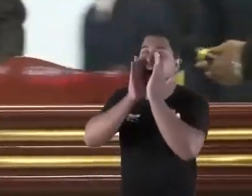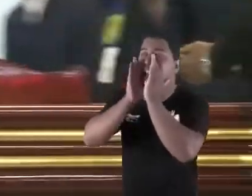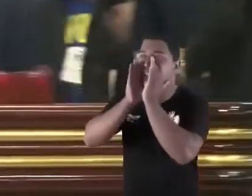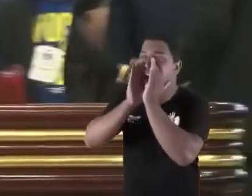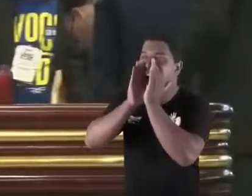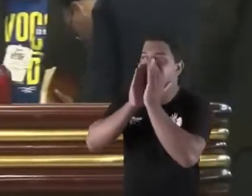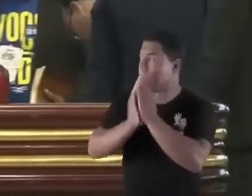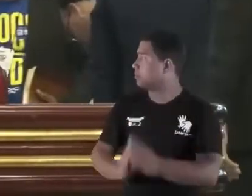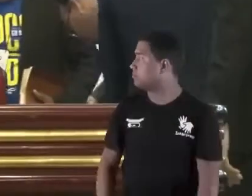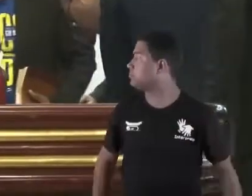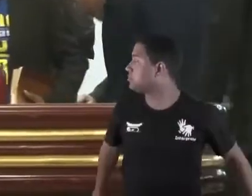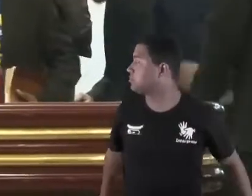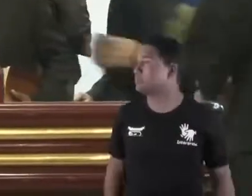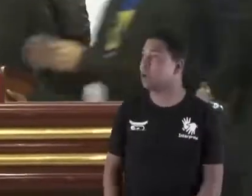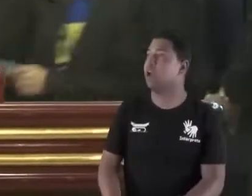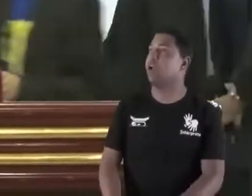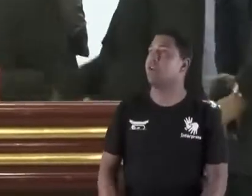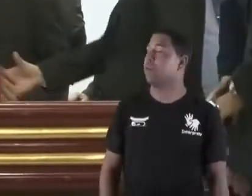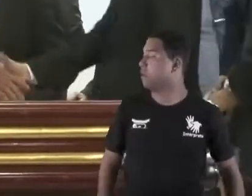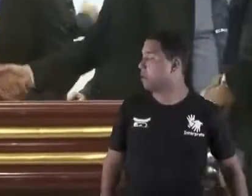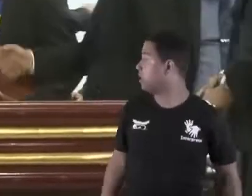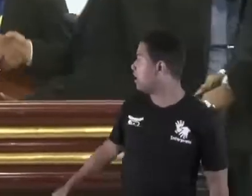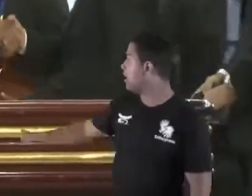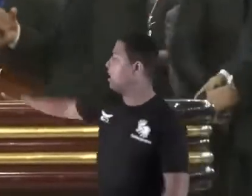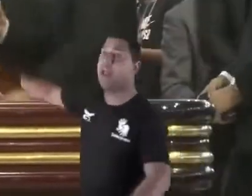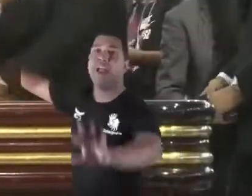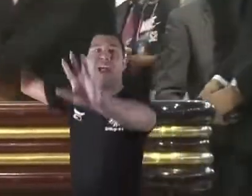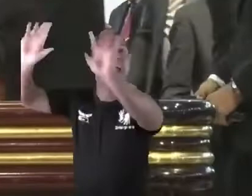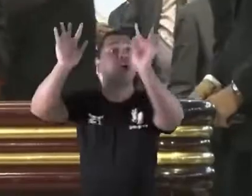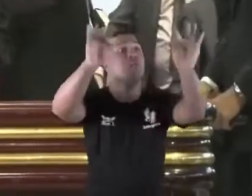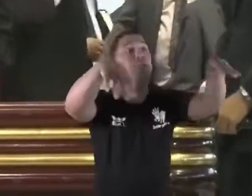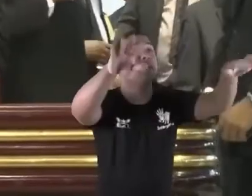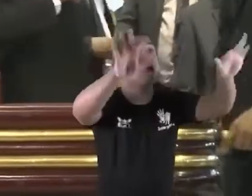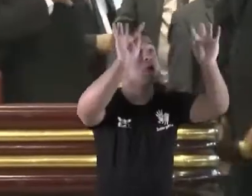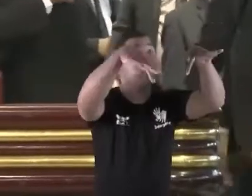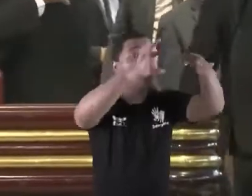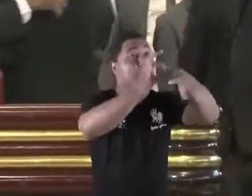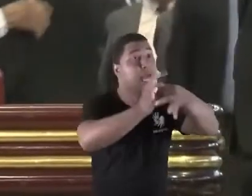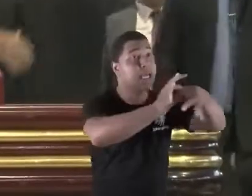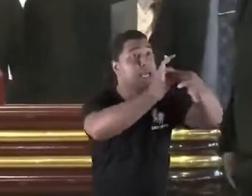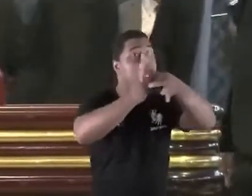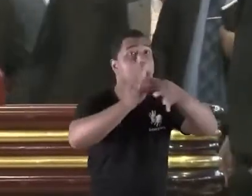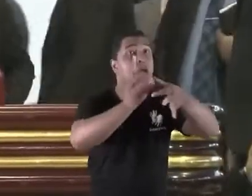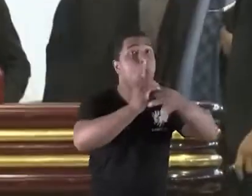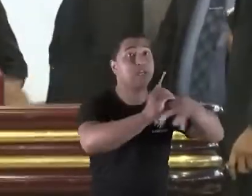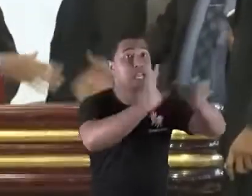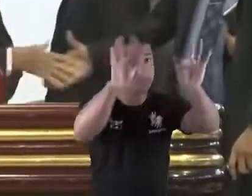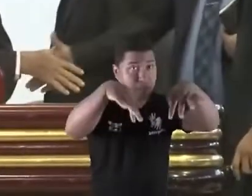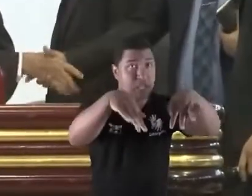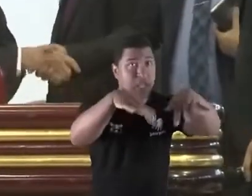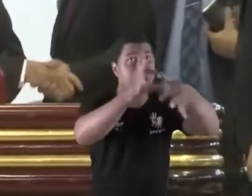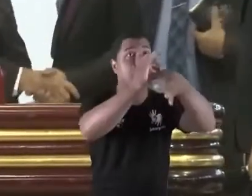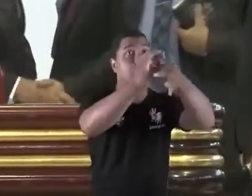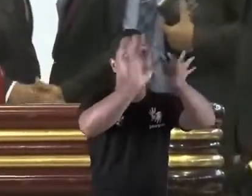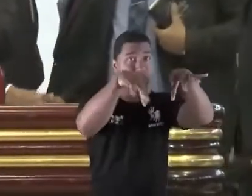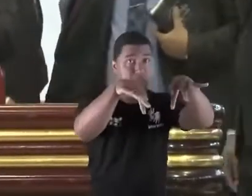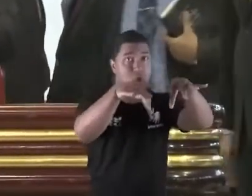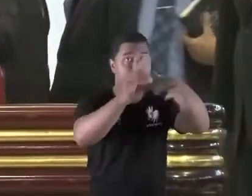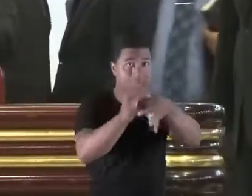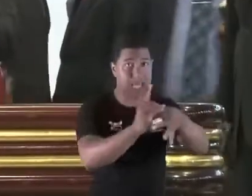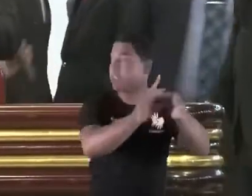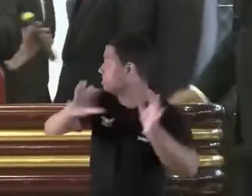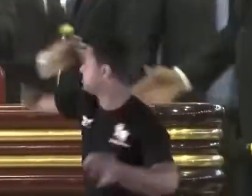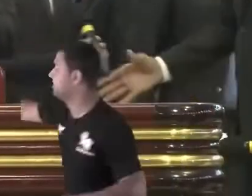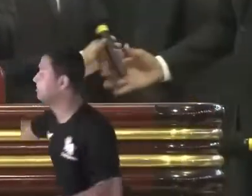os irmãos companheiros. Venha receber, Jesus está curando, batizando e salvando. Aqui,